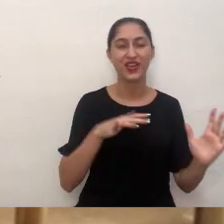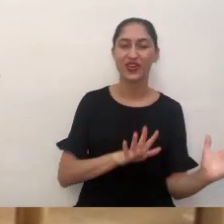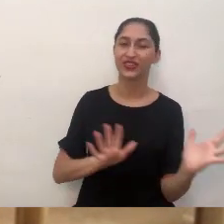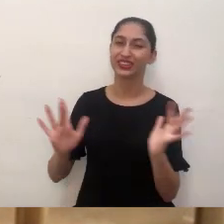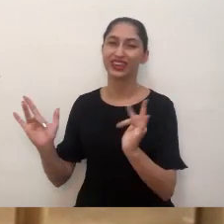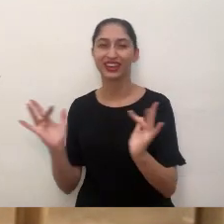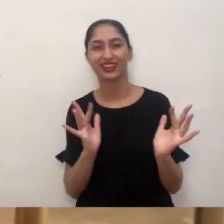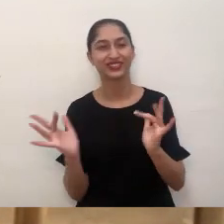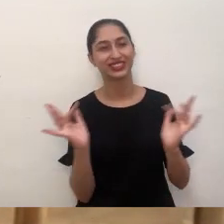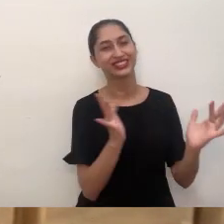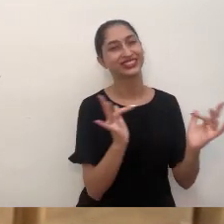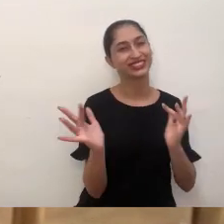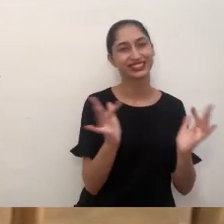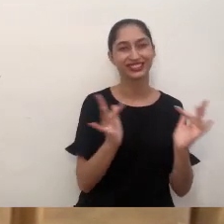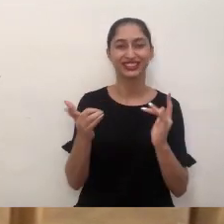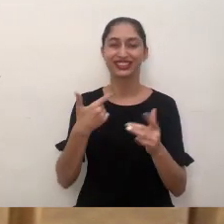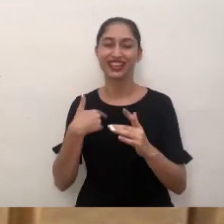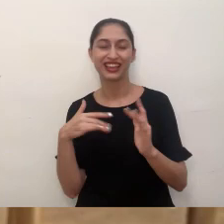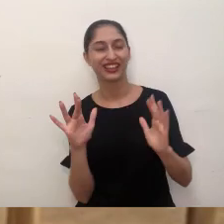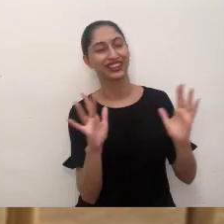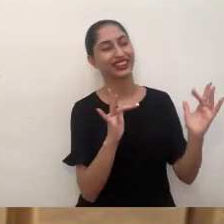namoro, estava